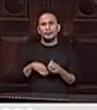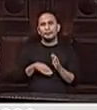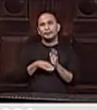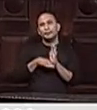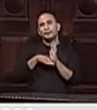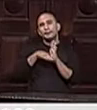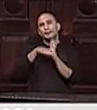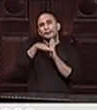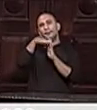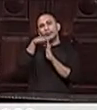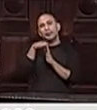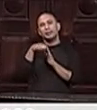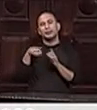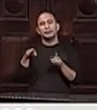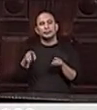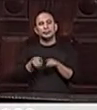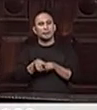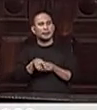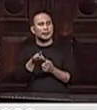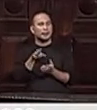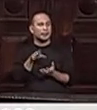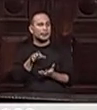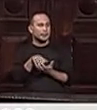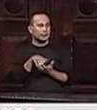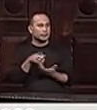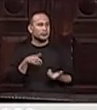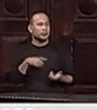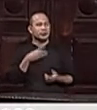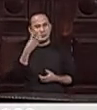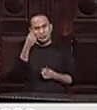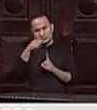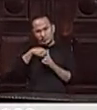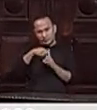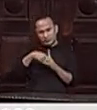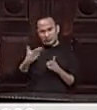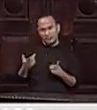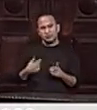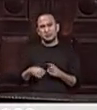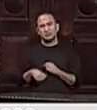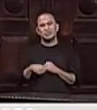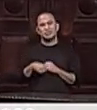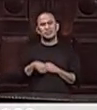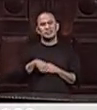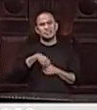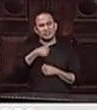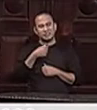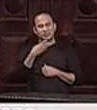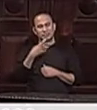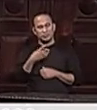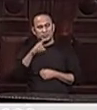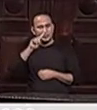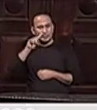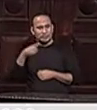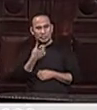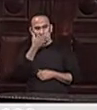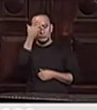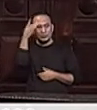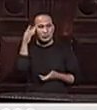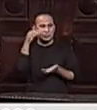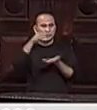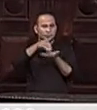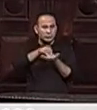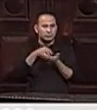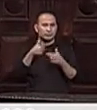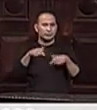de Pernambuco. Nós tivemos, nos últimos 3 meses, mais 114 mil desempregados no nosso